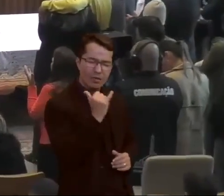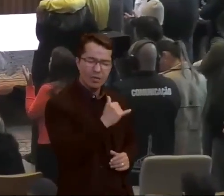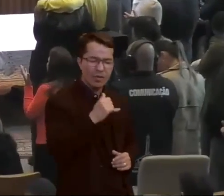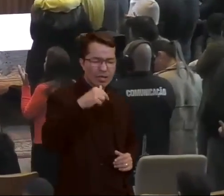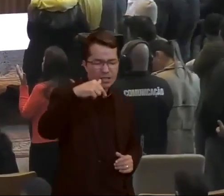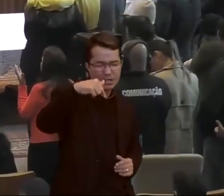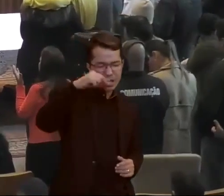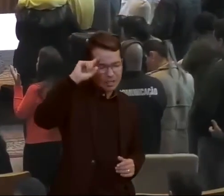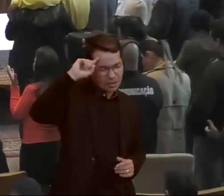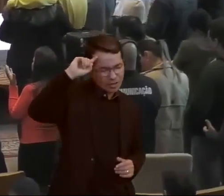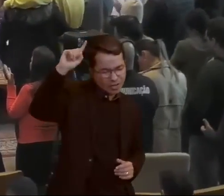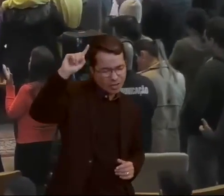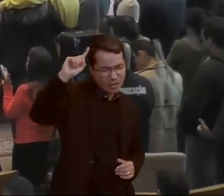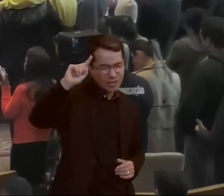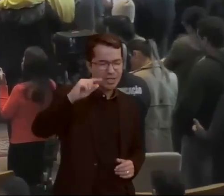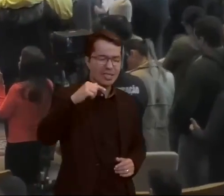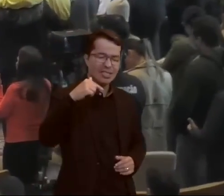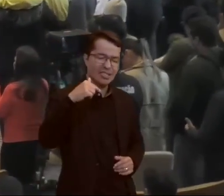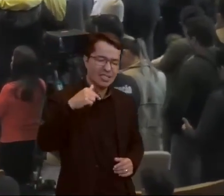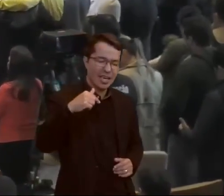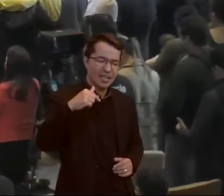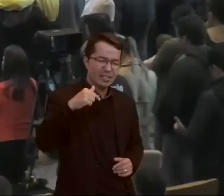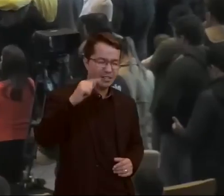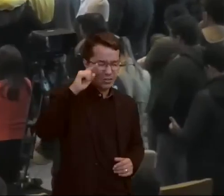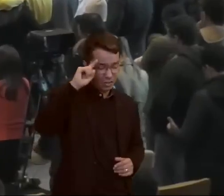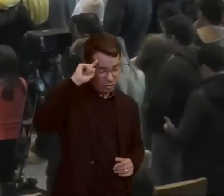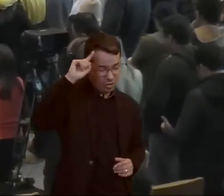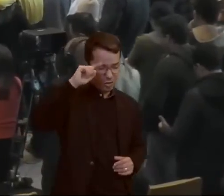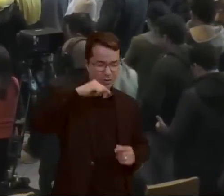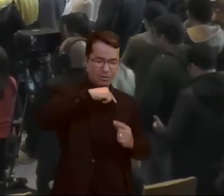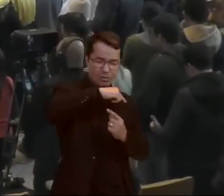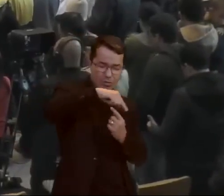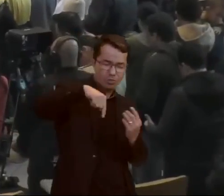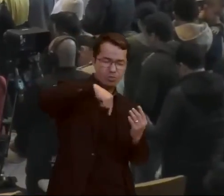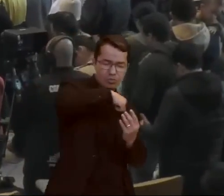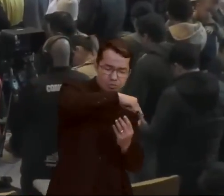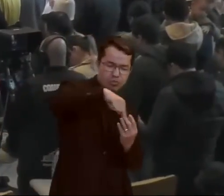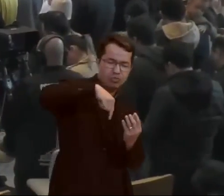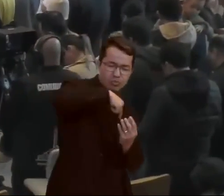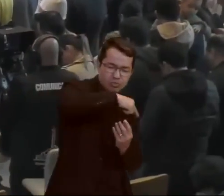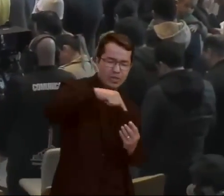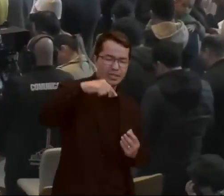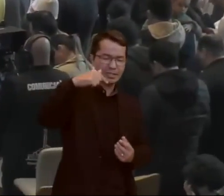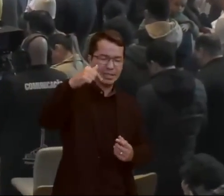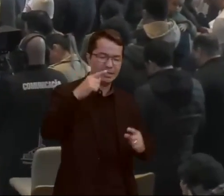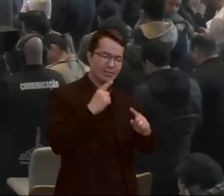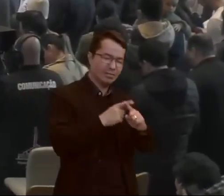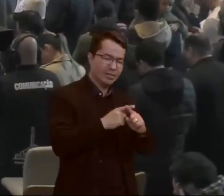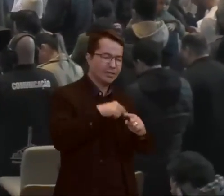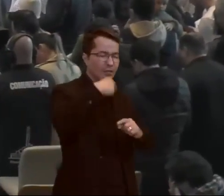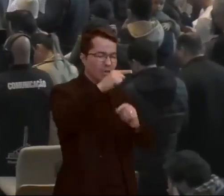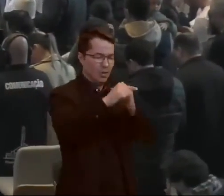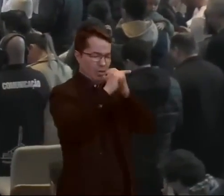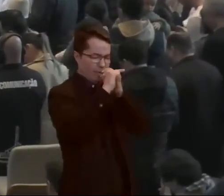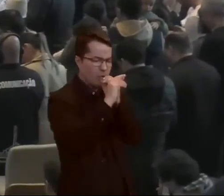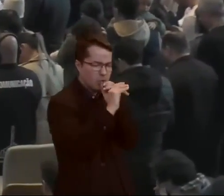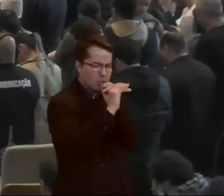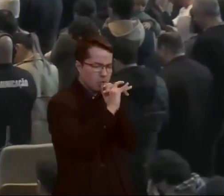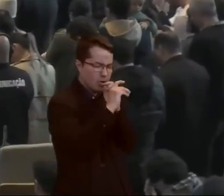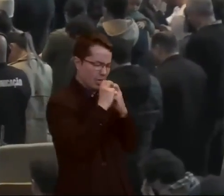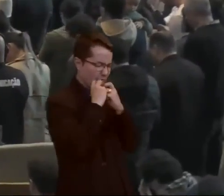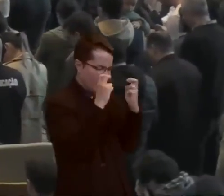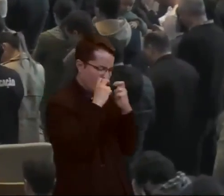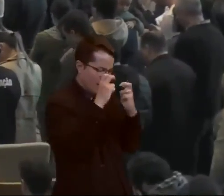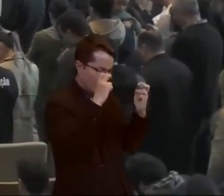7 dias, no 7º dia 7 vezes, toque a trombeta e grite. E eu creio que ele